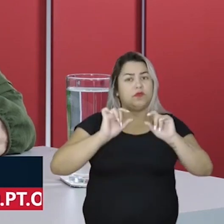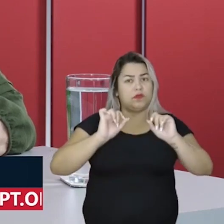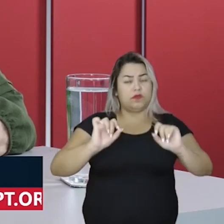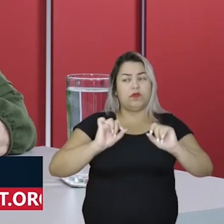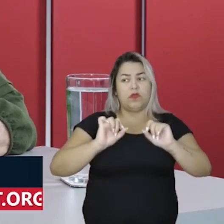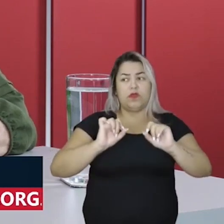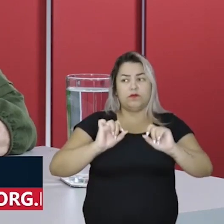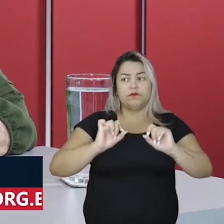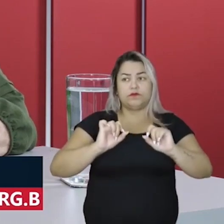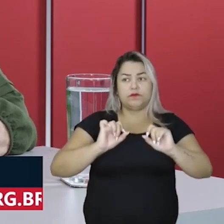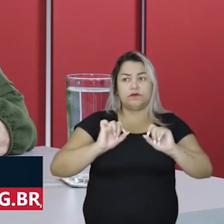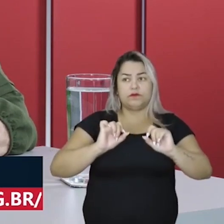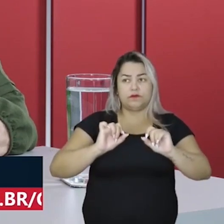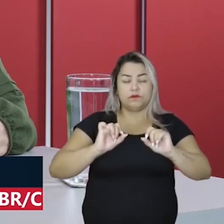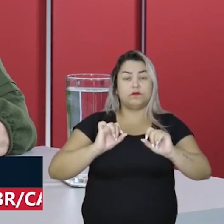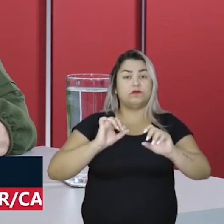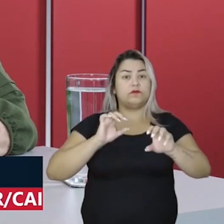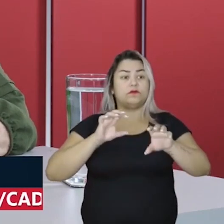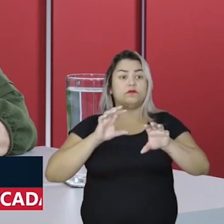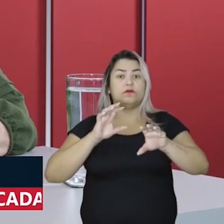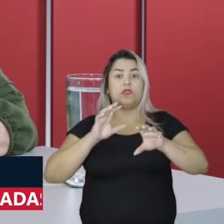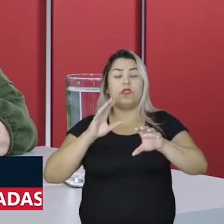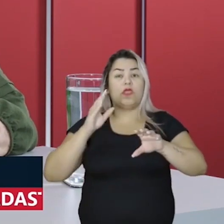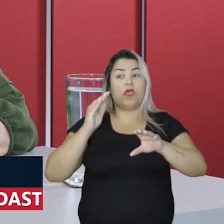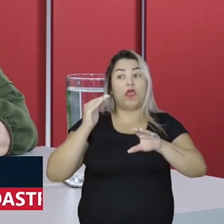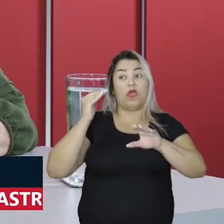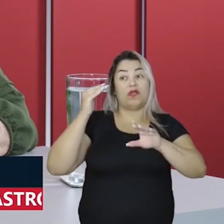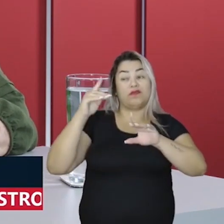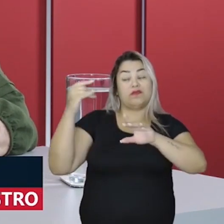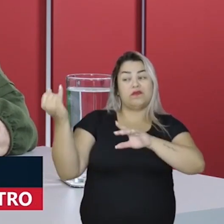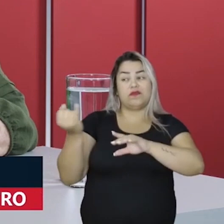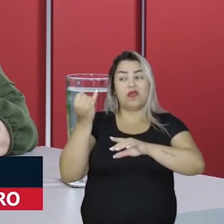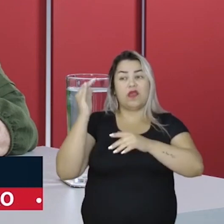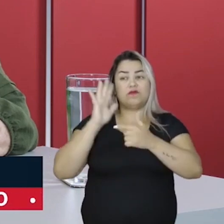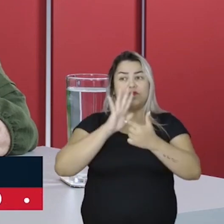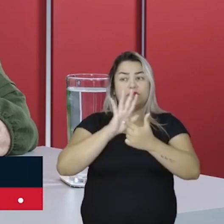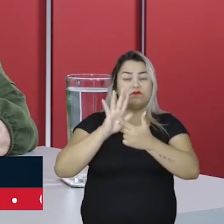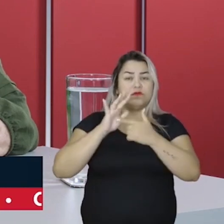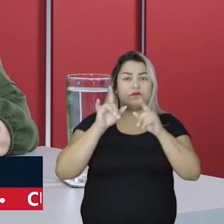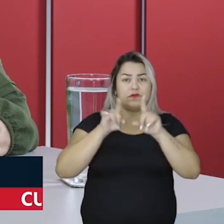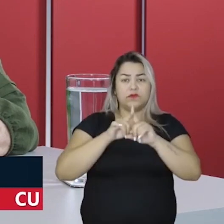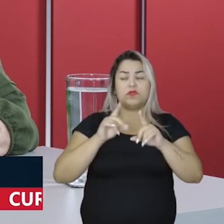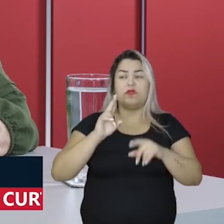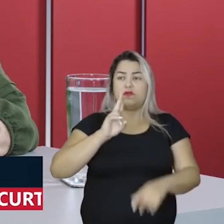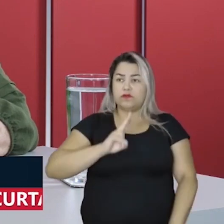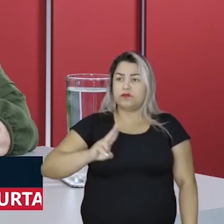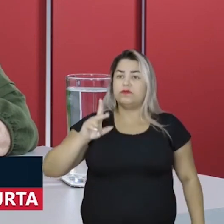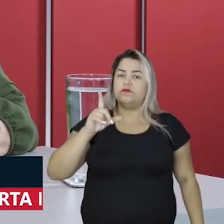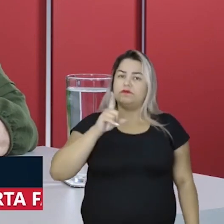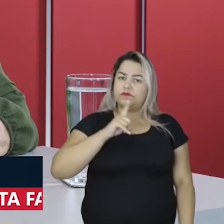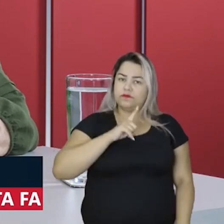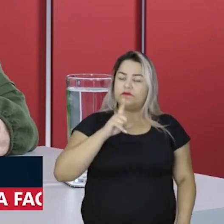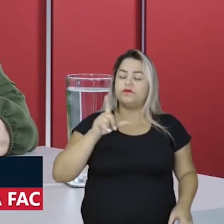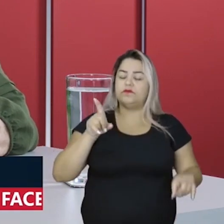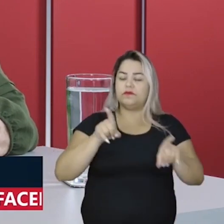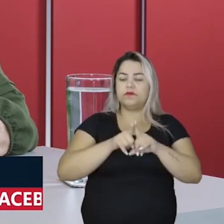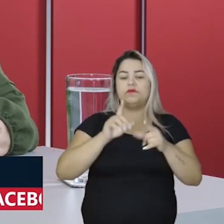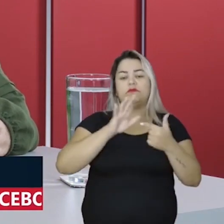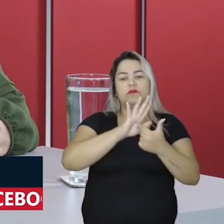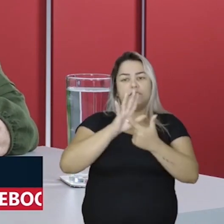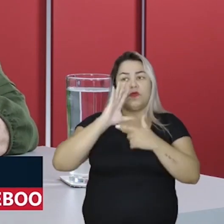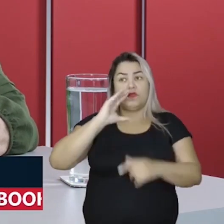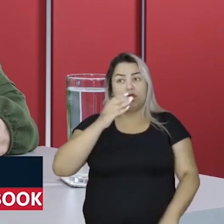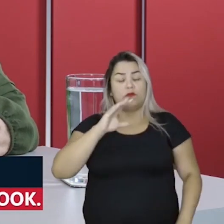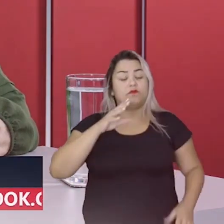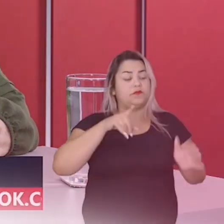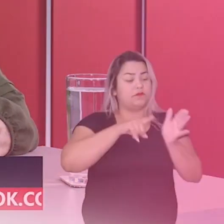vista acadêmico, que mostra a importância das universidades, a importância da ciência, da